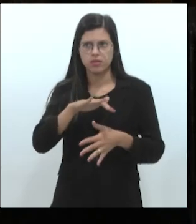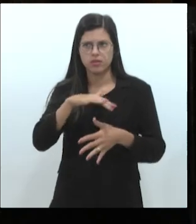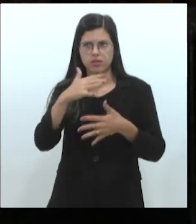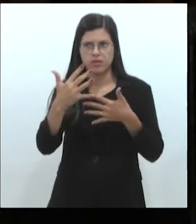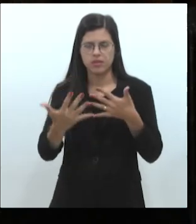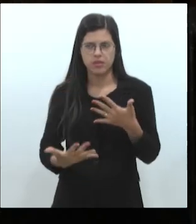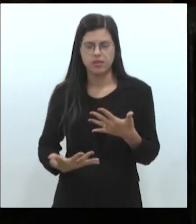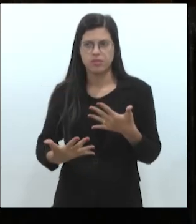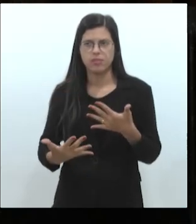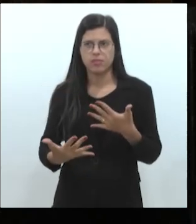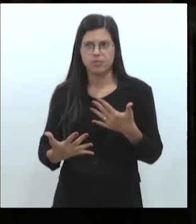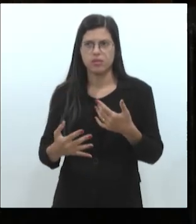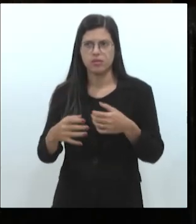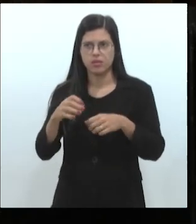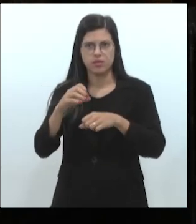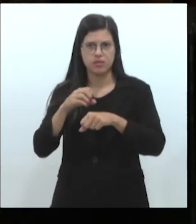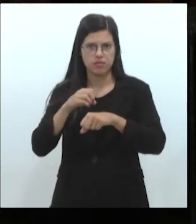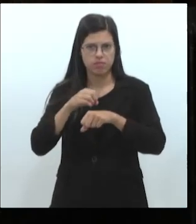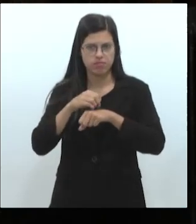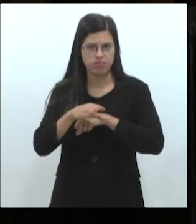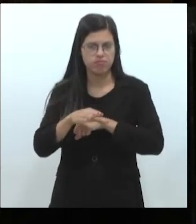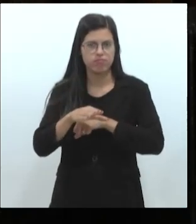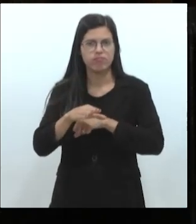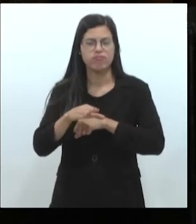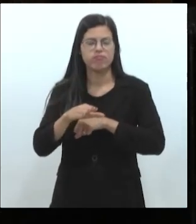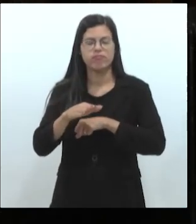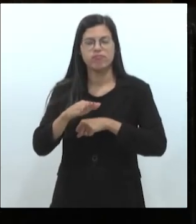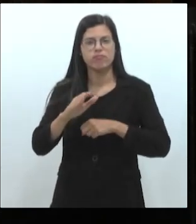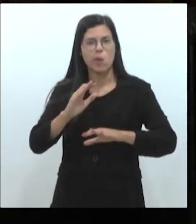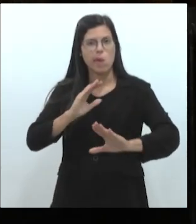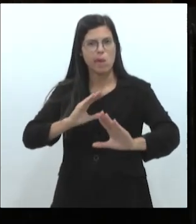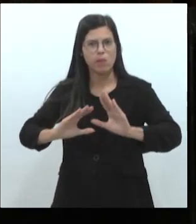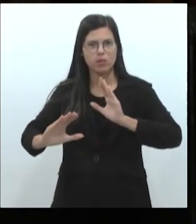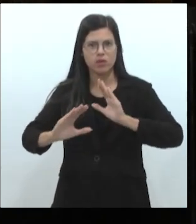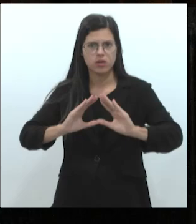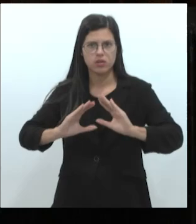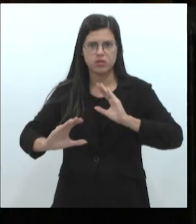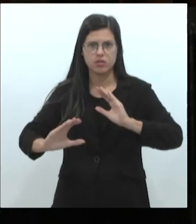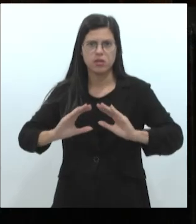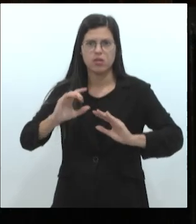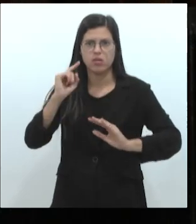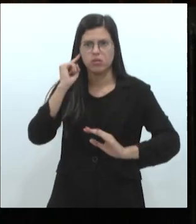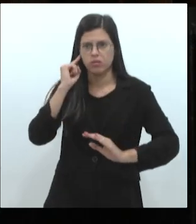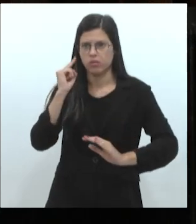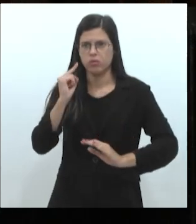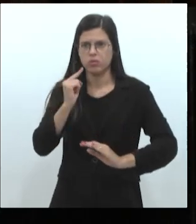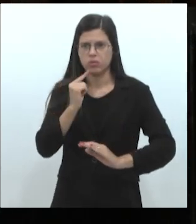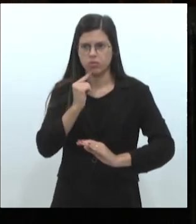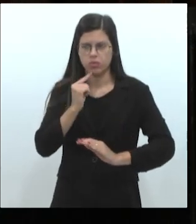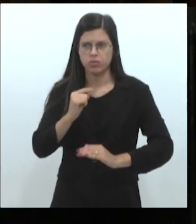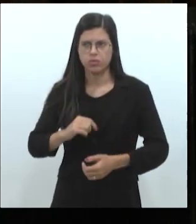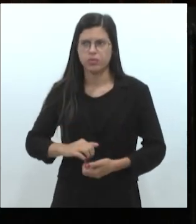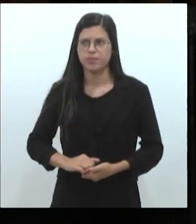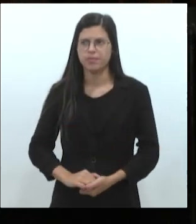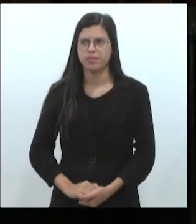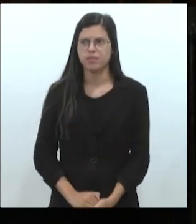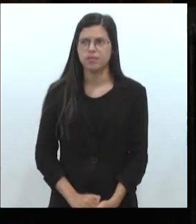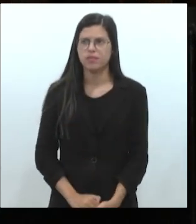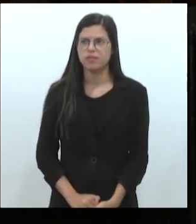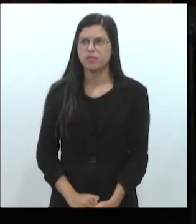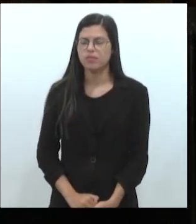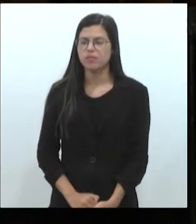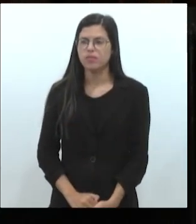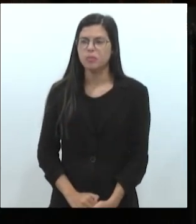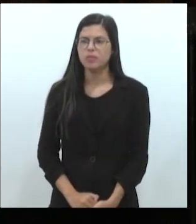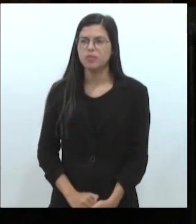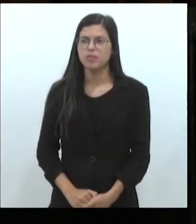de Libras, que leva a nossa voz aos deficientes auditivos. Mas,